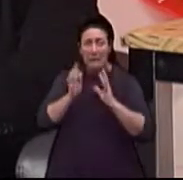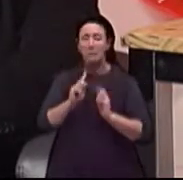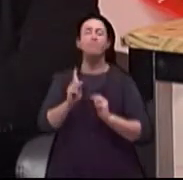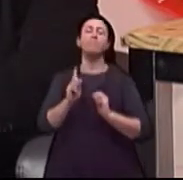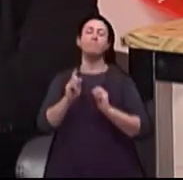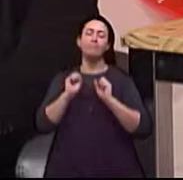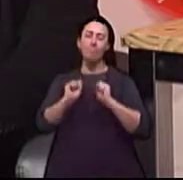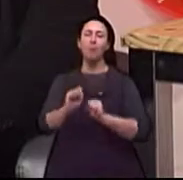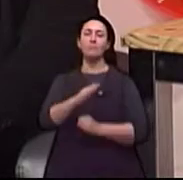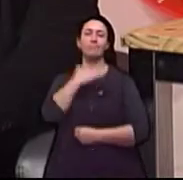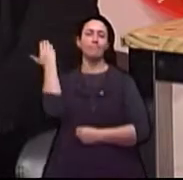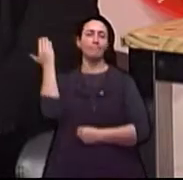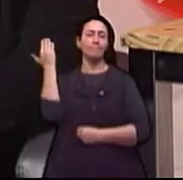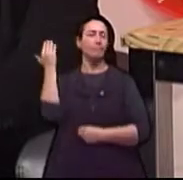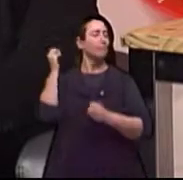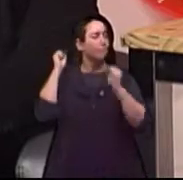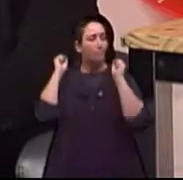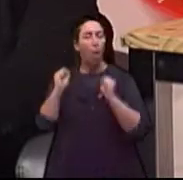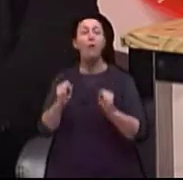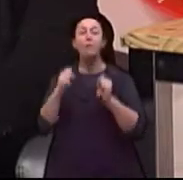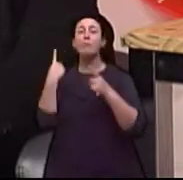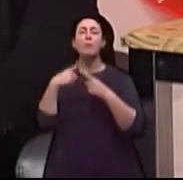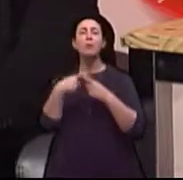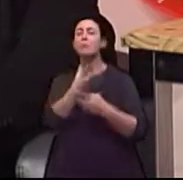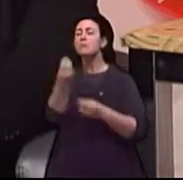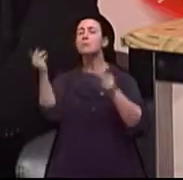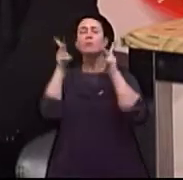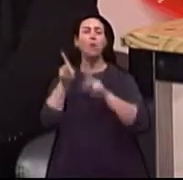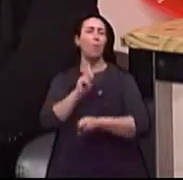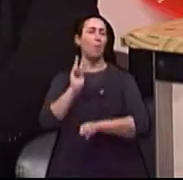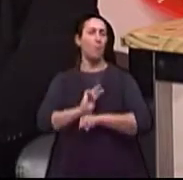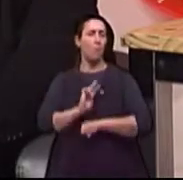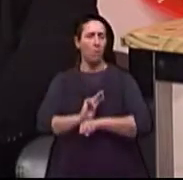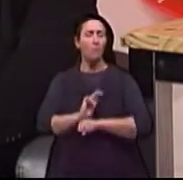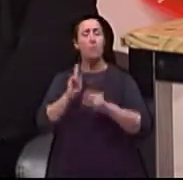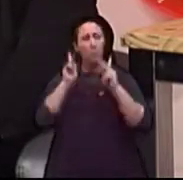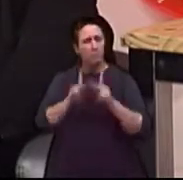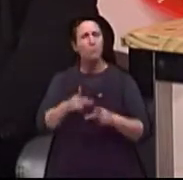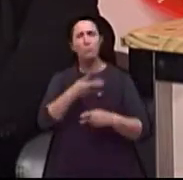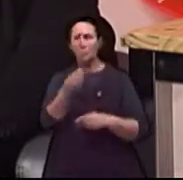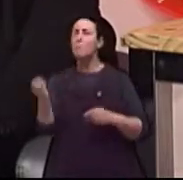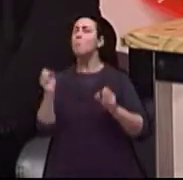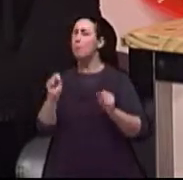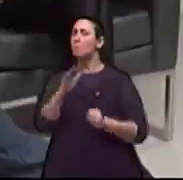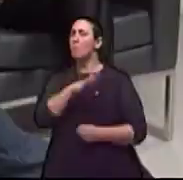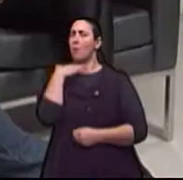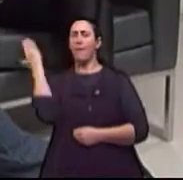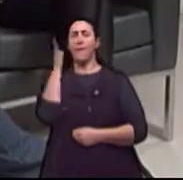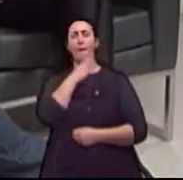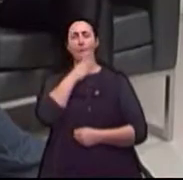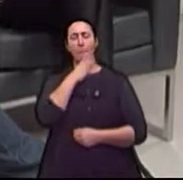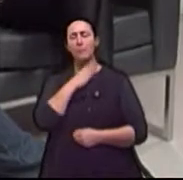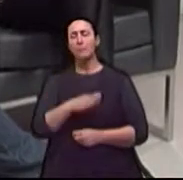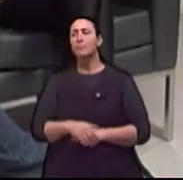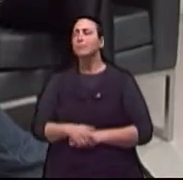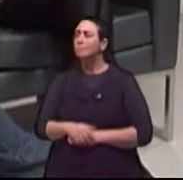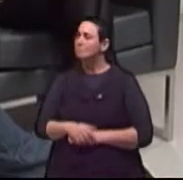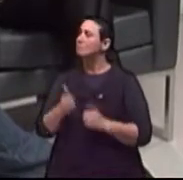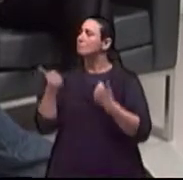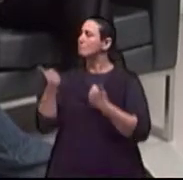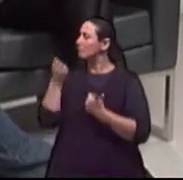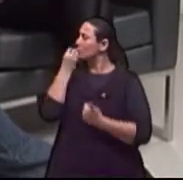letal quer dizer a maior parte das pessoas que não trata precocemente podem virar óbito rapidamente os seus